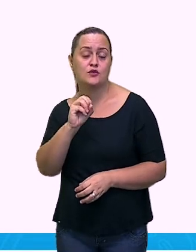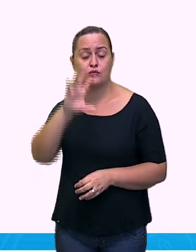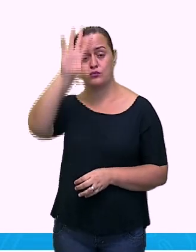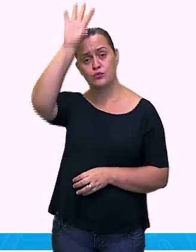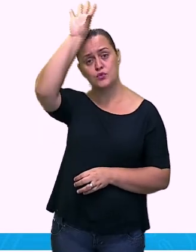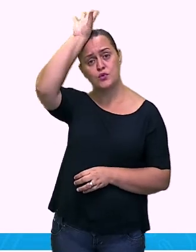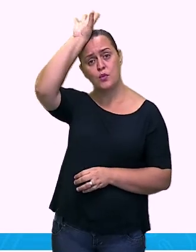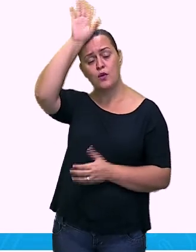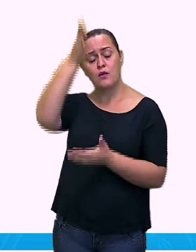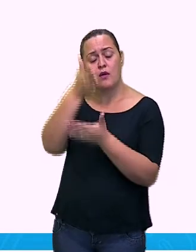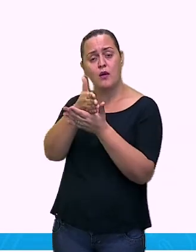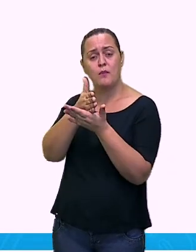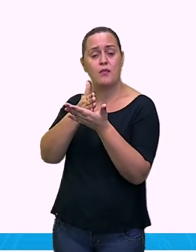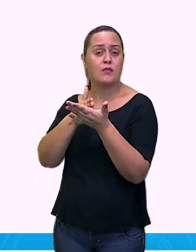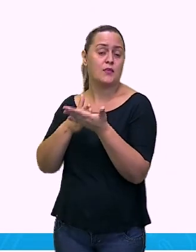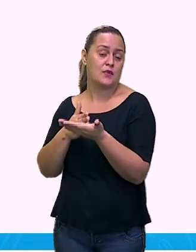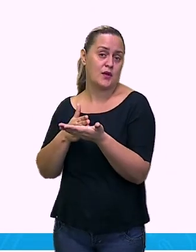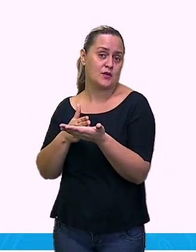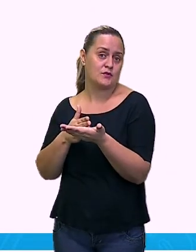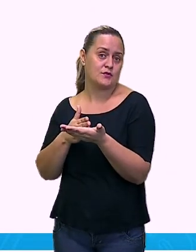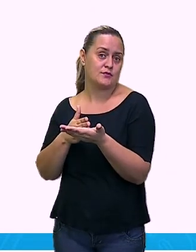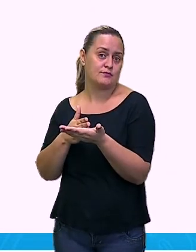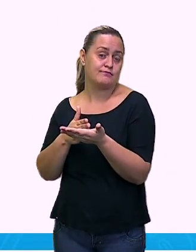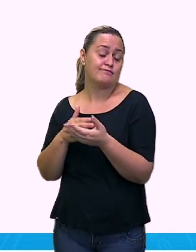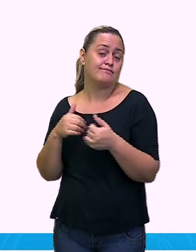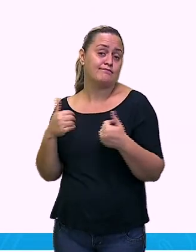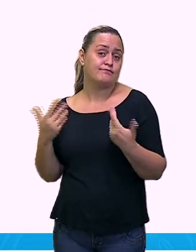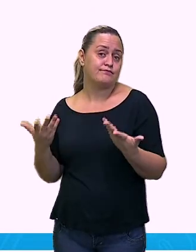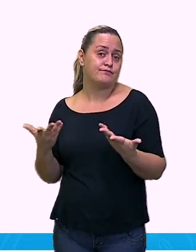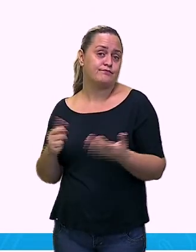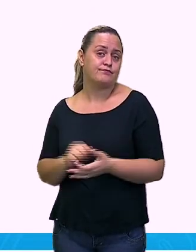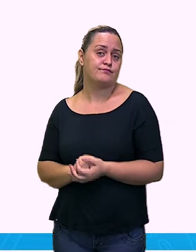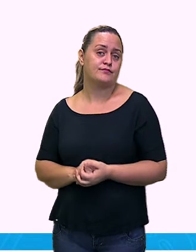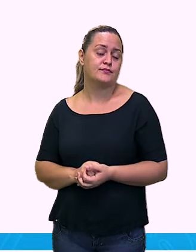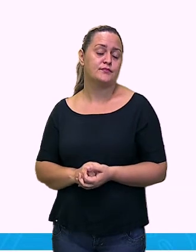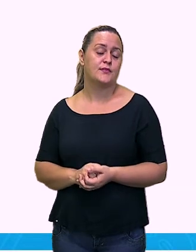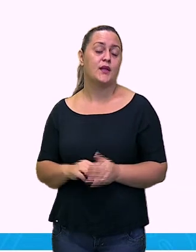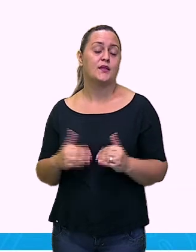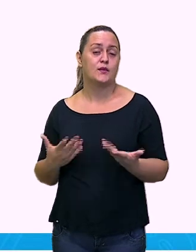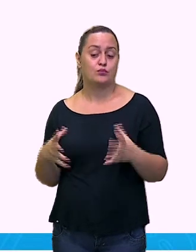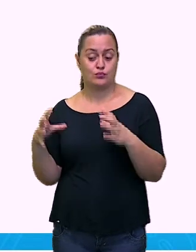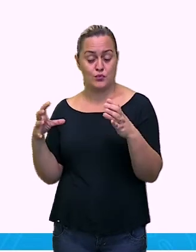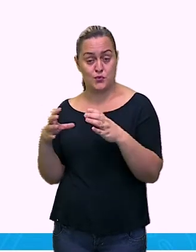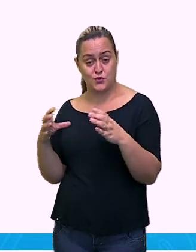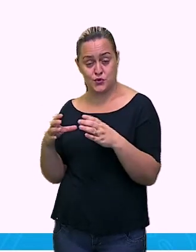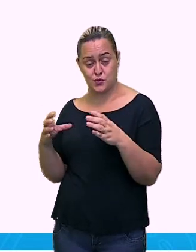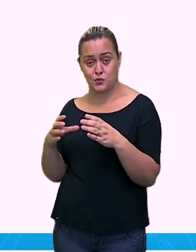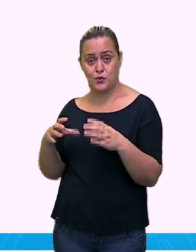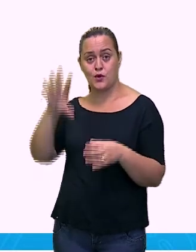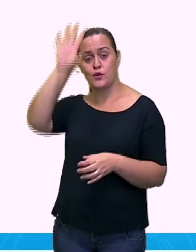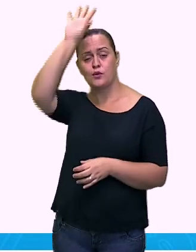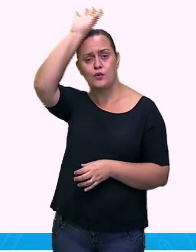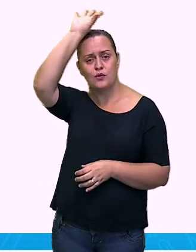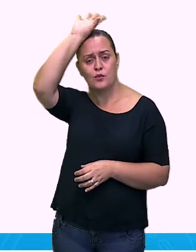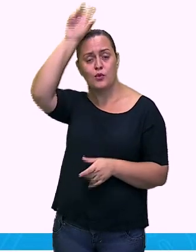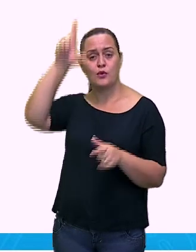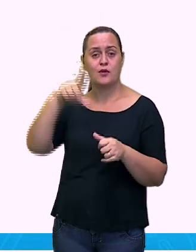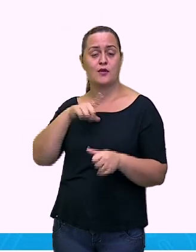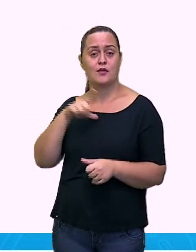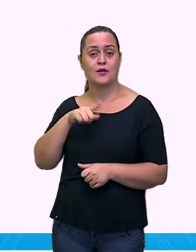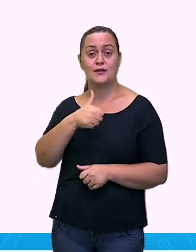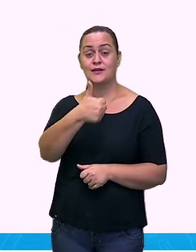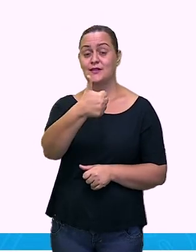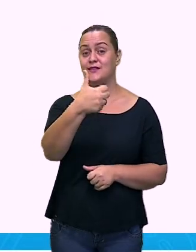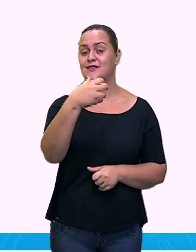20 = 10 então o time do Cebolinha tem Ben